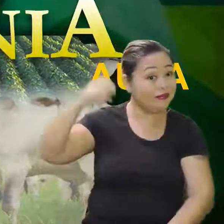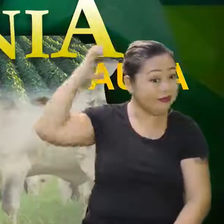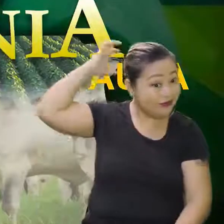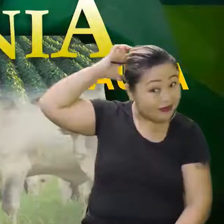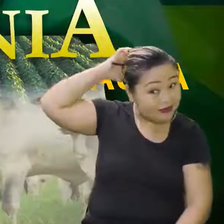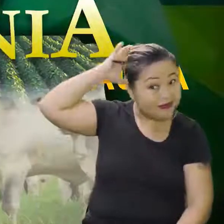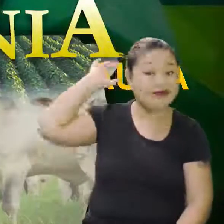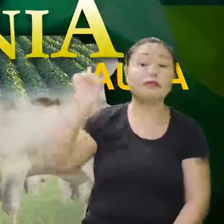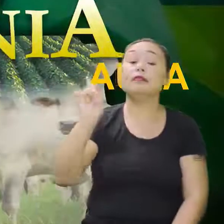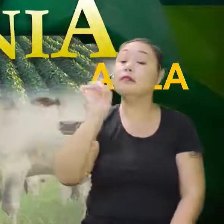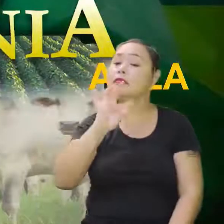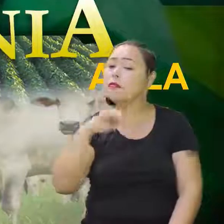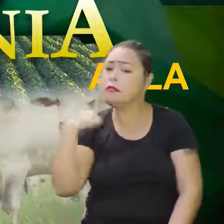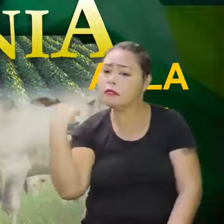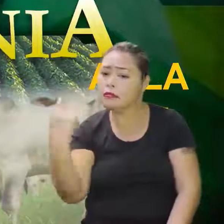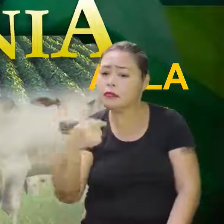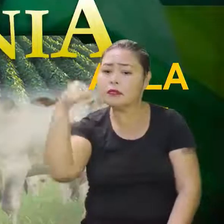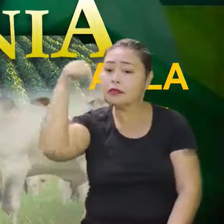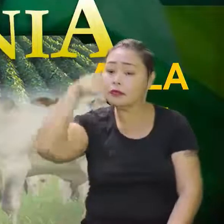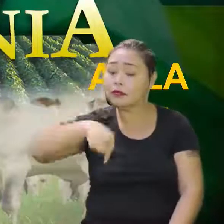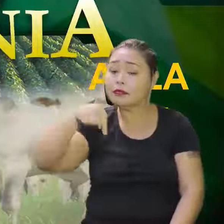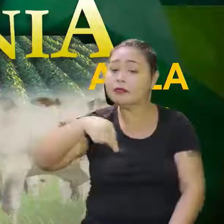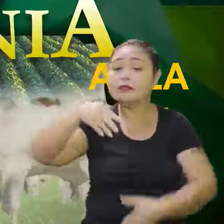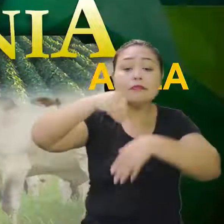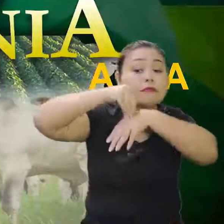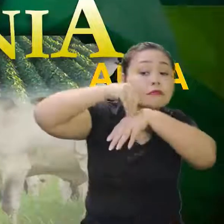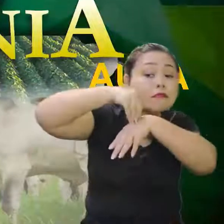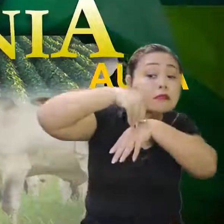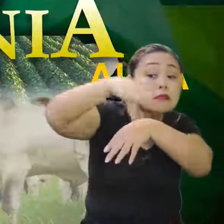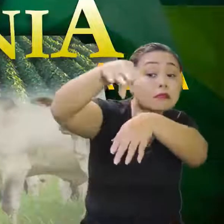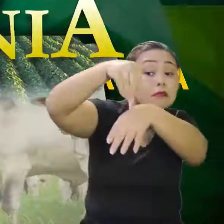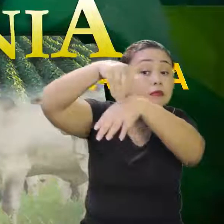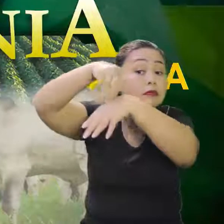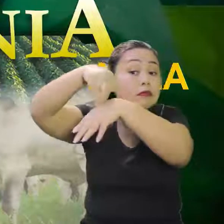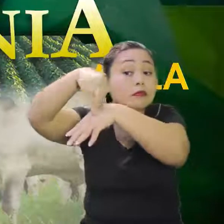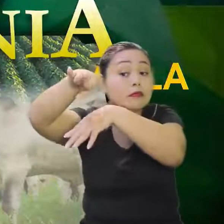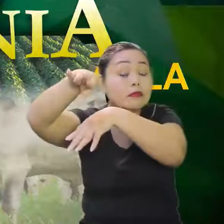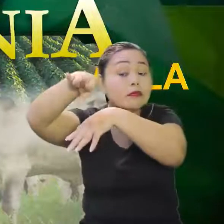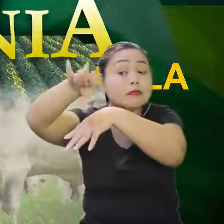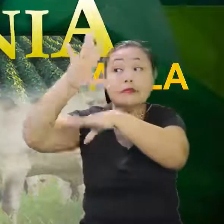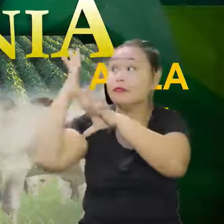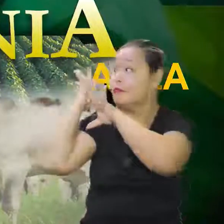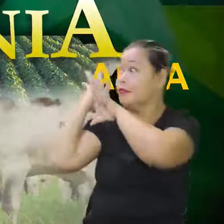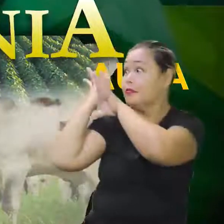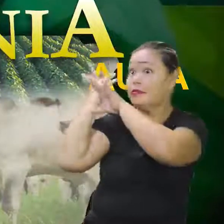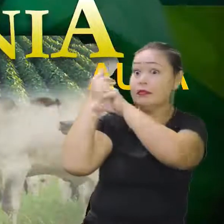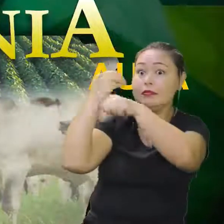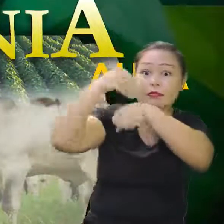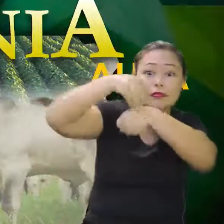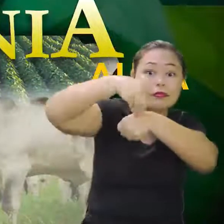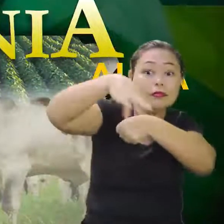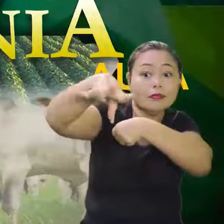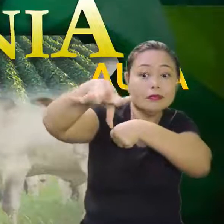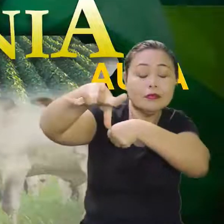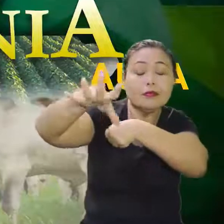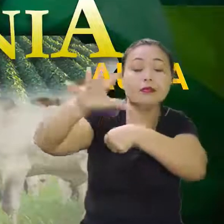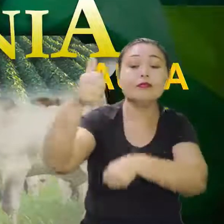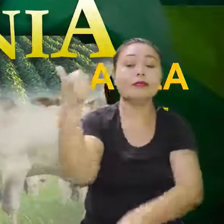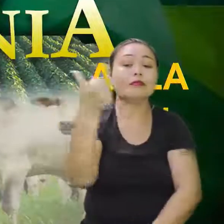Aldelina, estamos aqui para levar até vocês a revisão sobre,